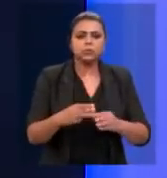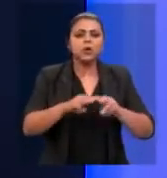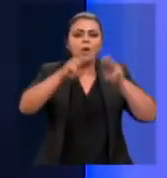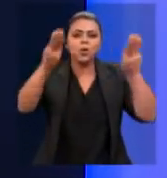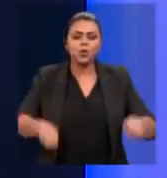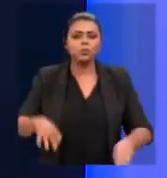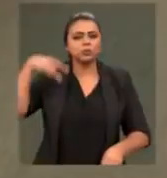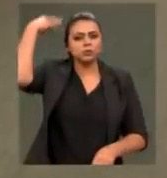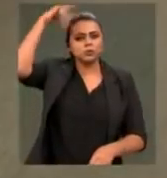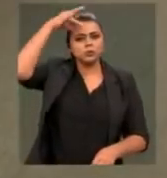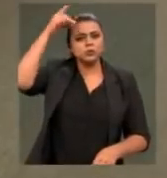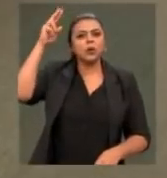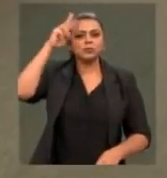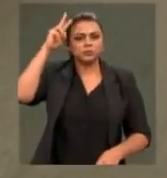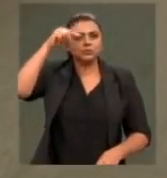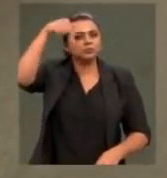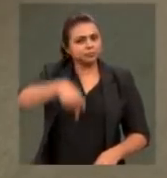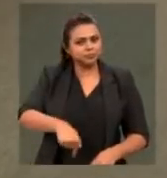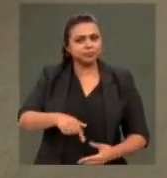cultura capixaba